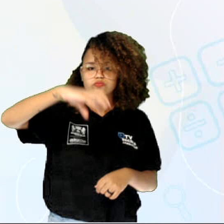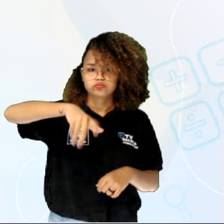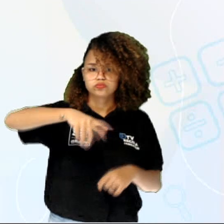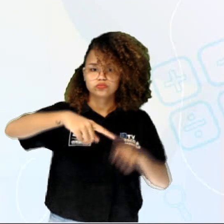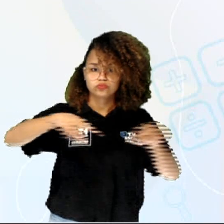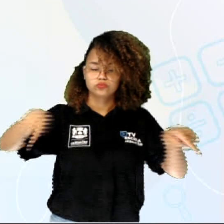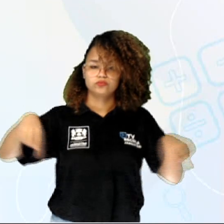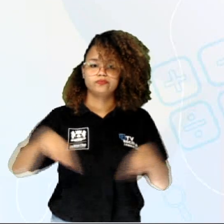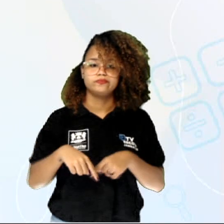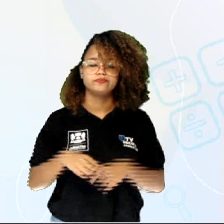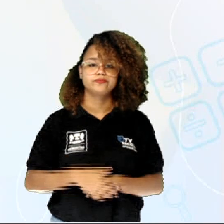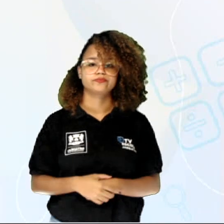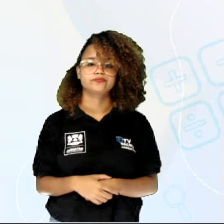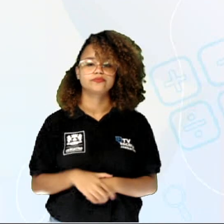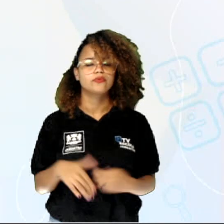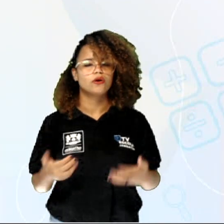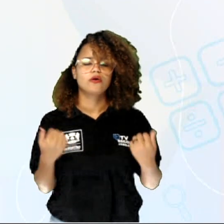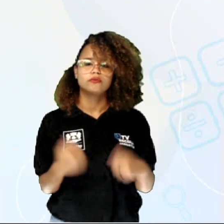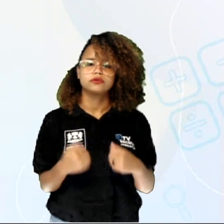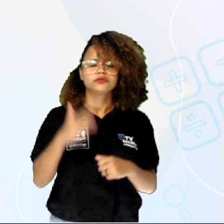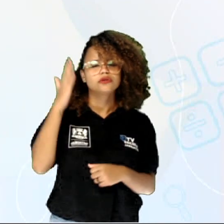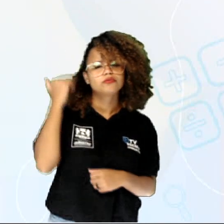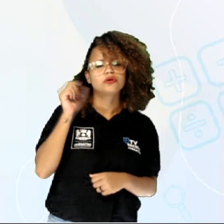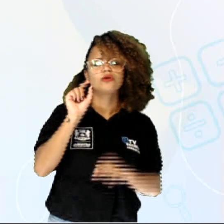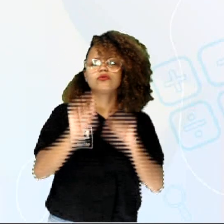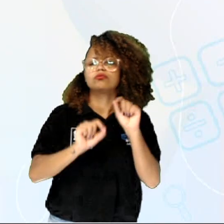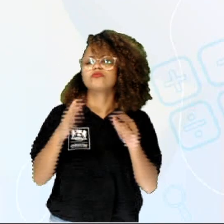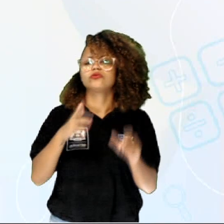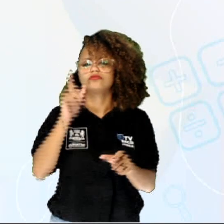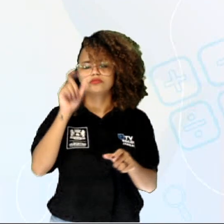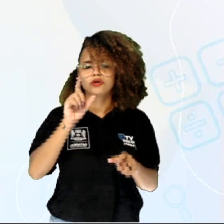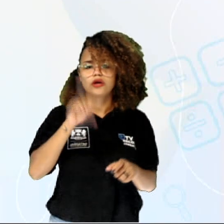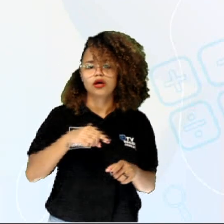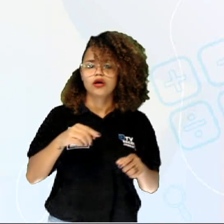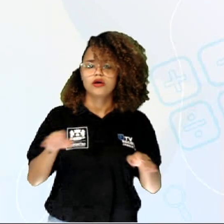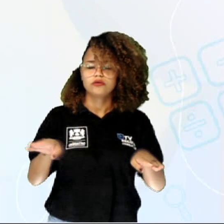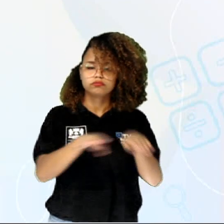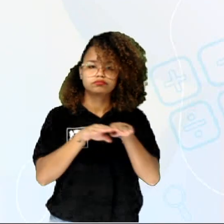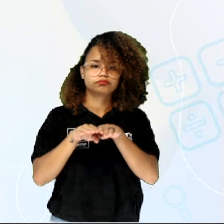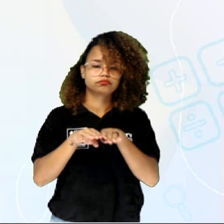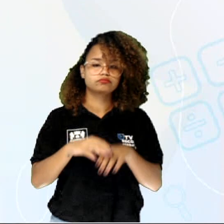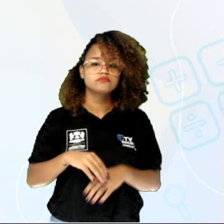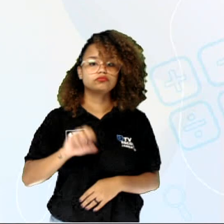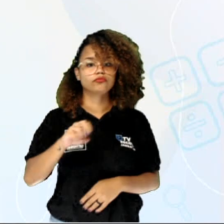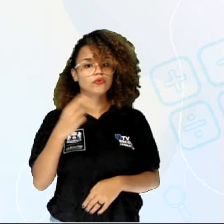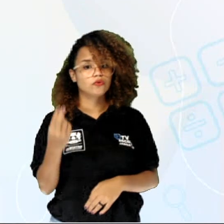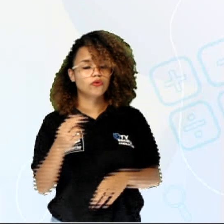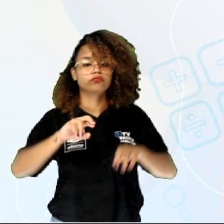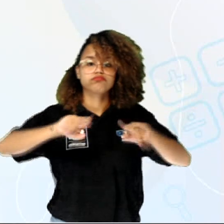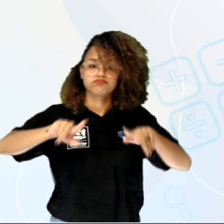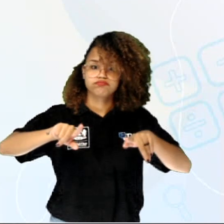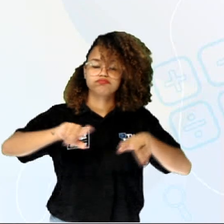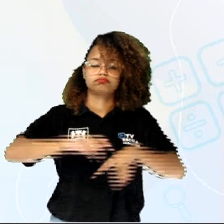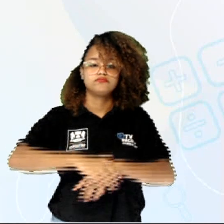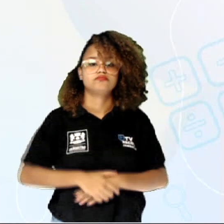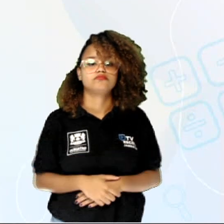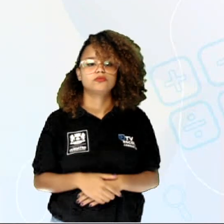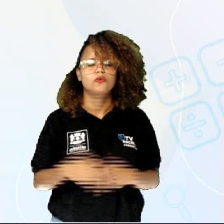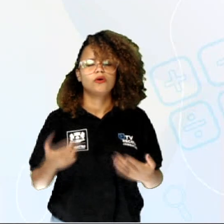3 a gente vai resolver assim, primeira coisa, identificar as grandezas. Grandeza em matemática é tudo aquilo que pode